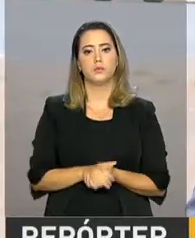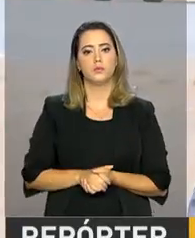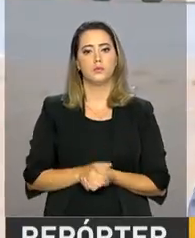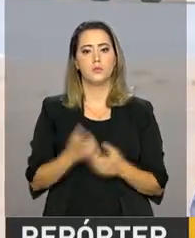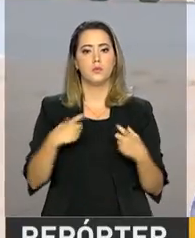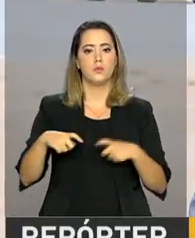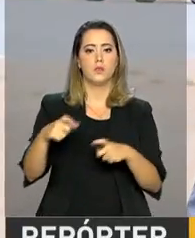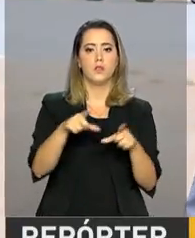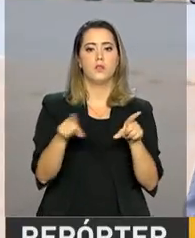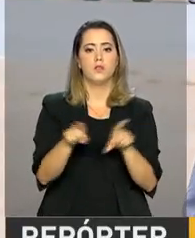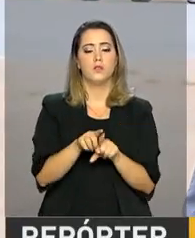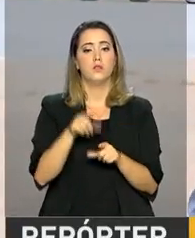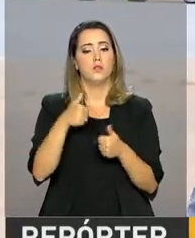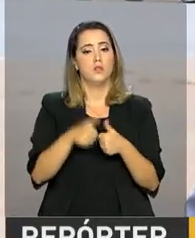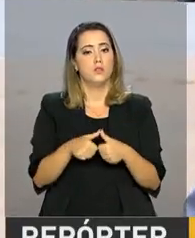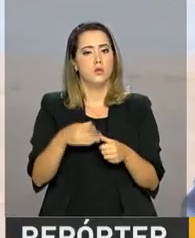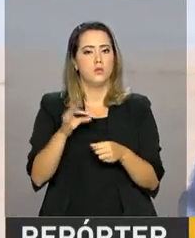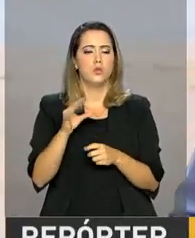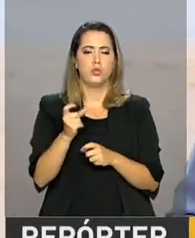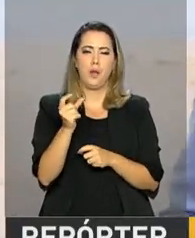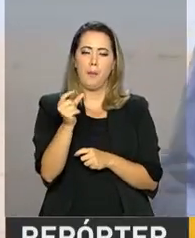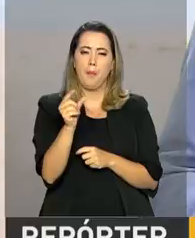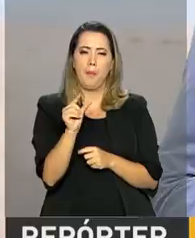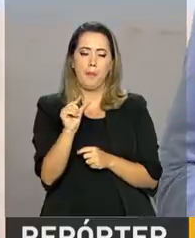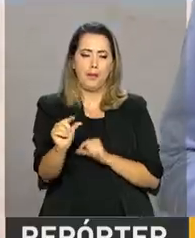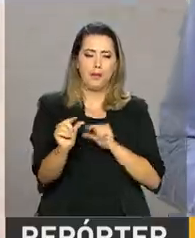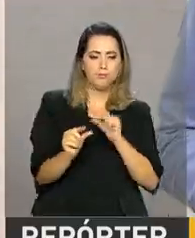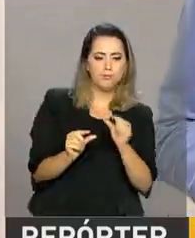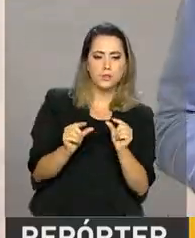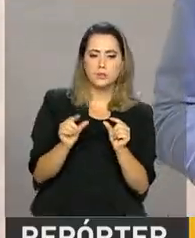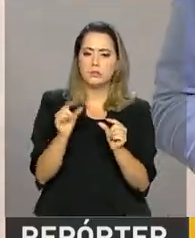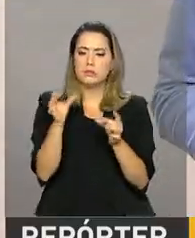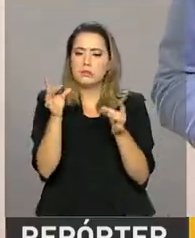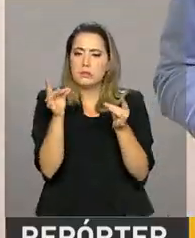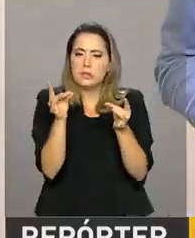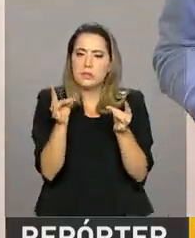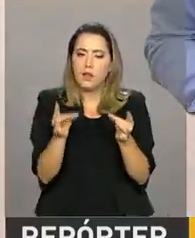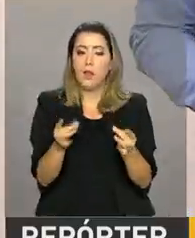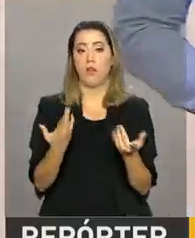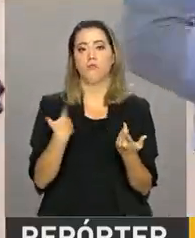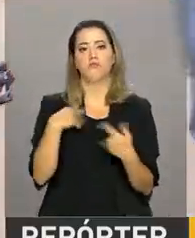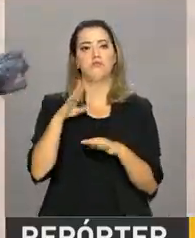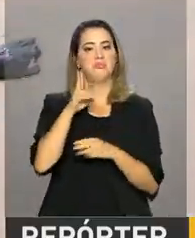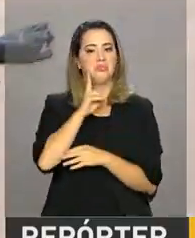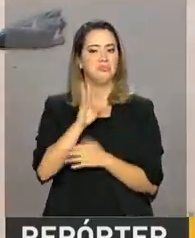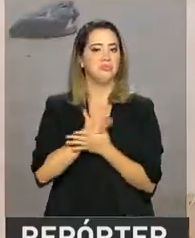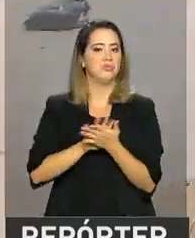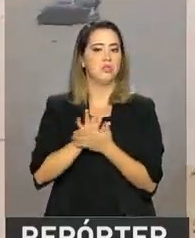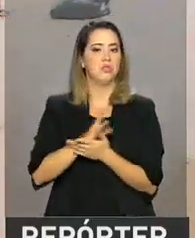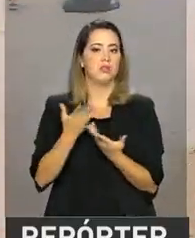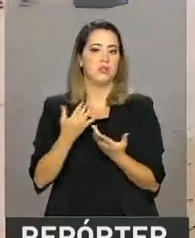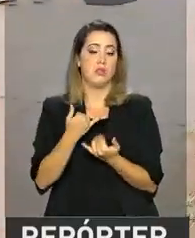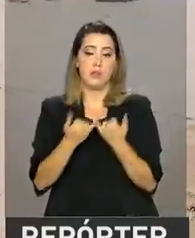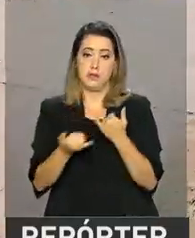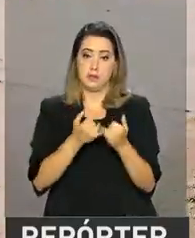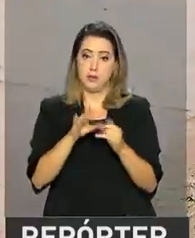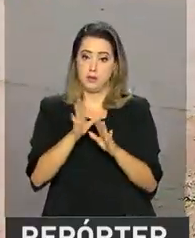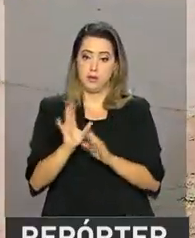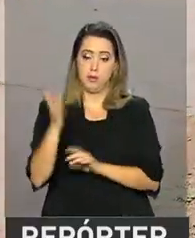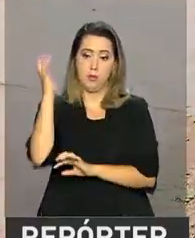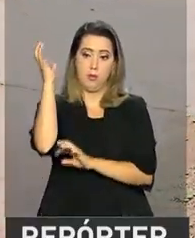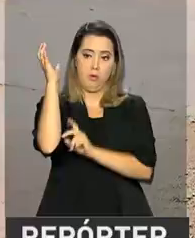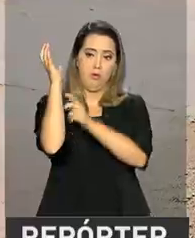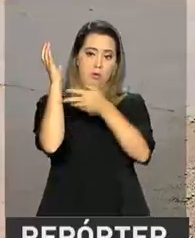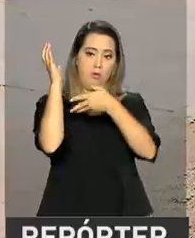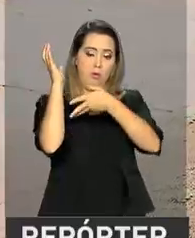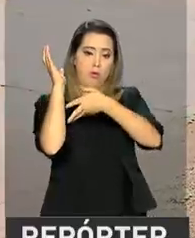Aedes aegypti pode estar em pequenos detalhes que muitas vezes passam despercebidos, como o oco na raiz desta árvore.